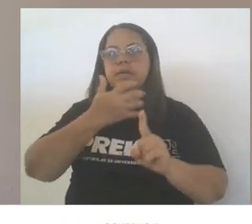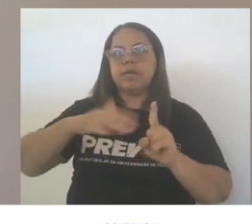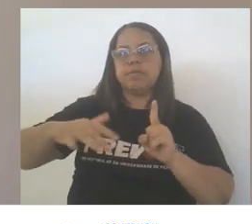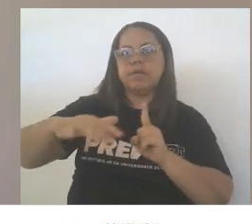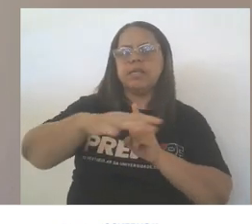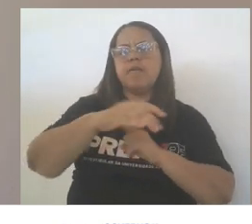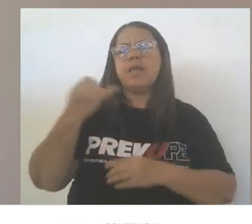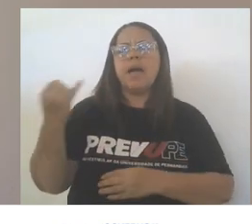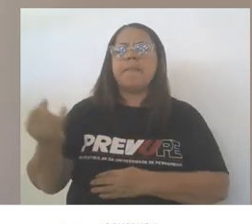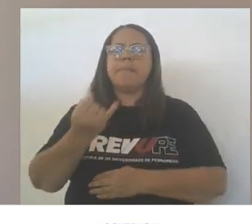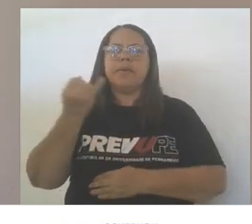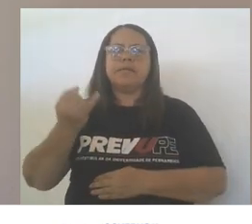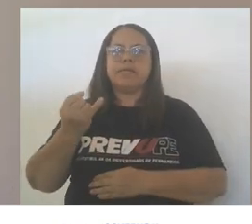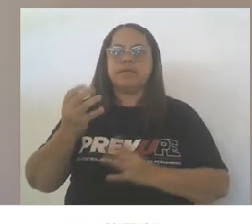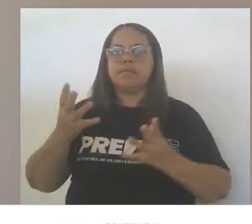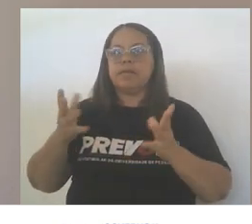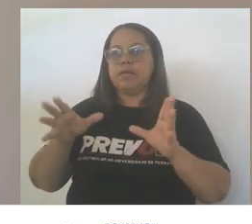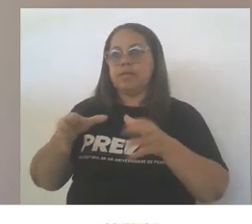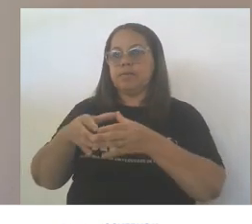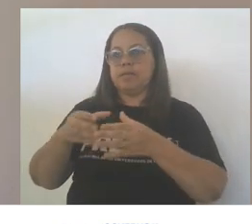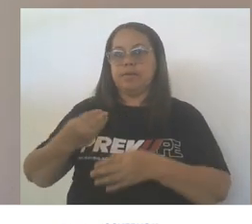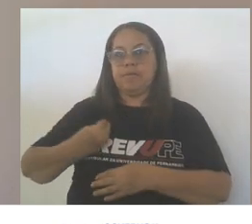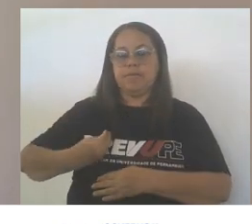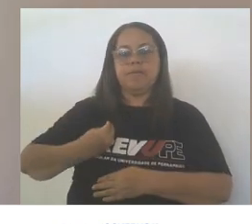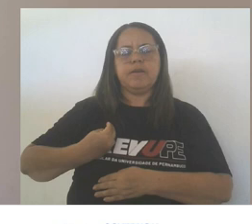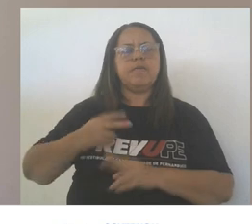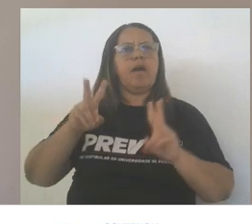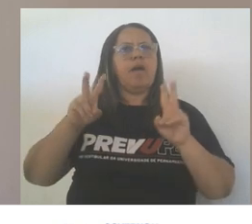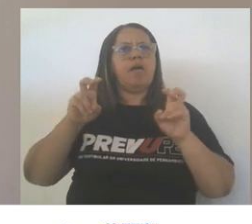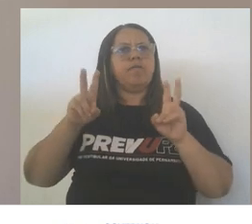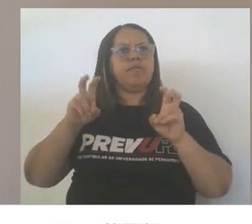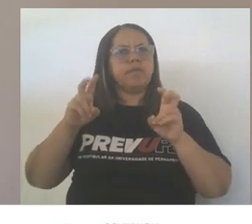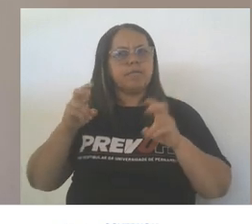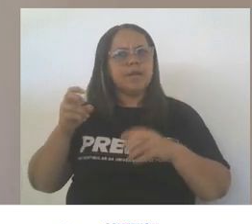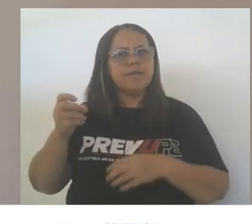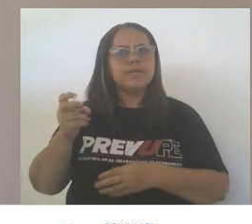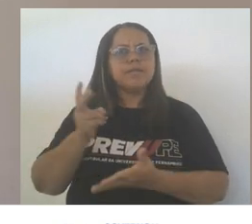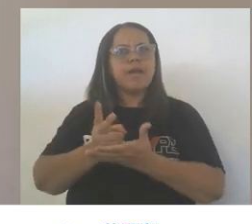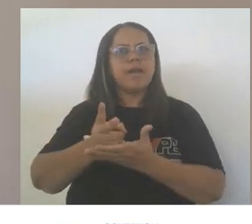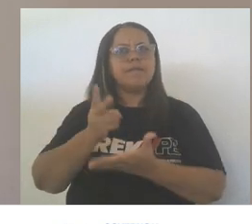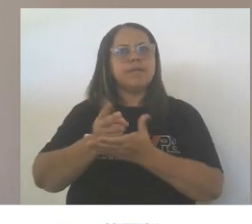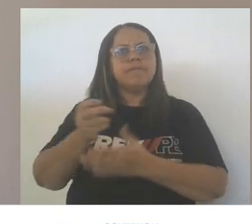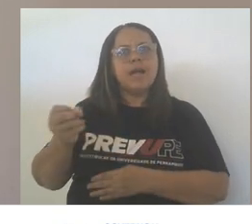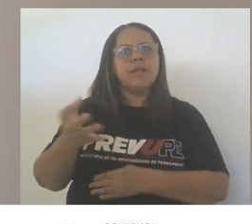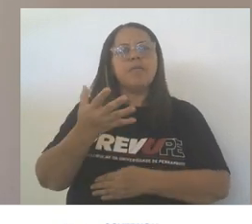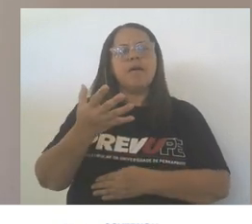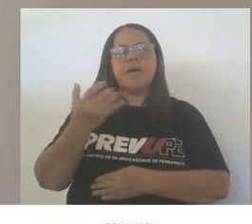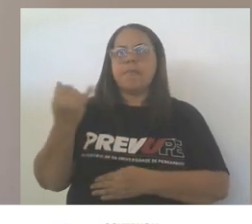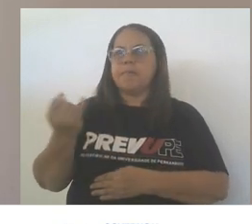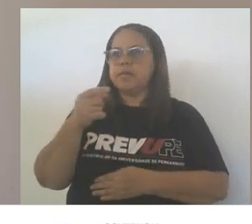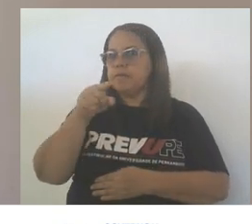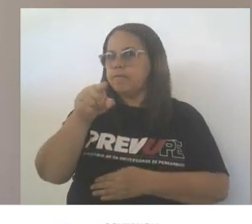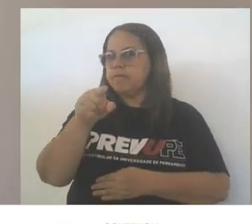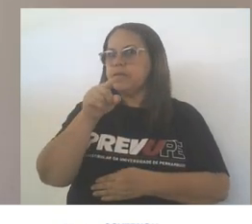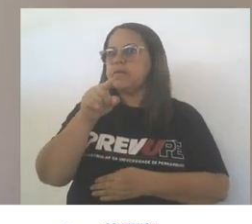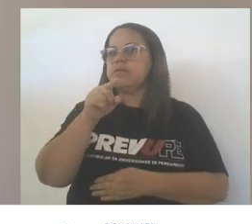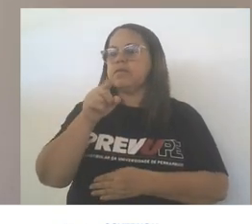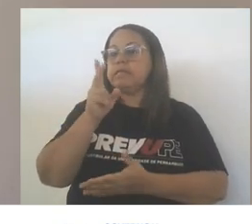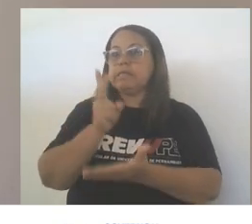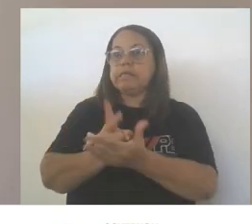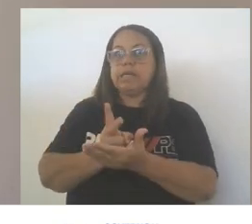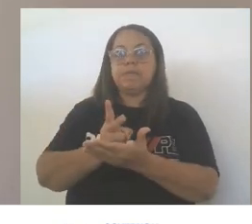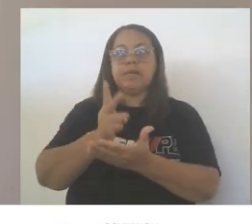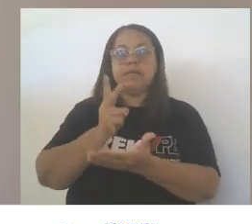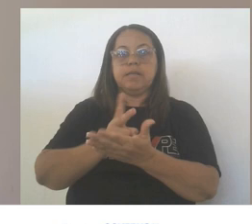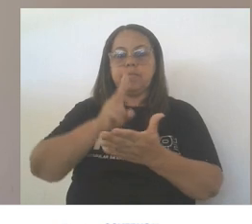sua importância para os seres vivos. É um tema sempre muito atual, por isso é importante que vocês estejam